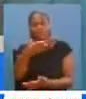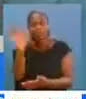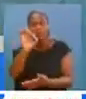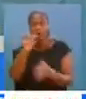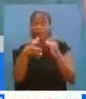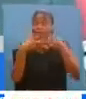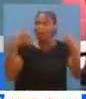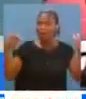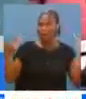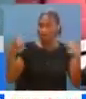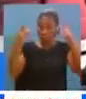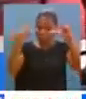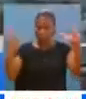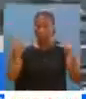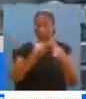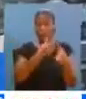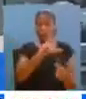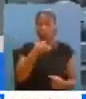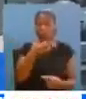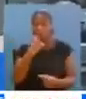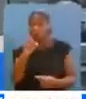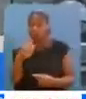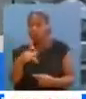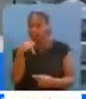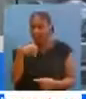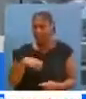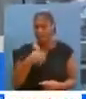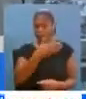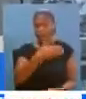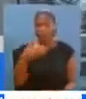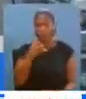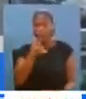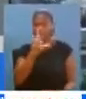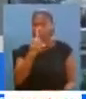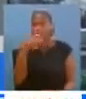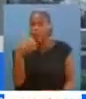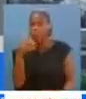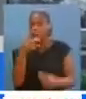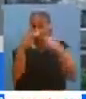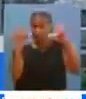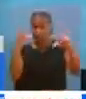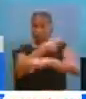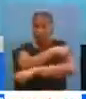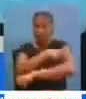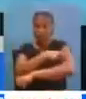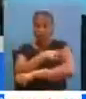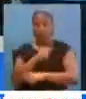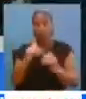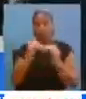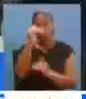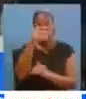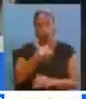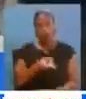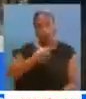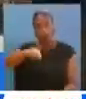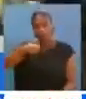são grandes empresas. Em 2018, existiam em Cabo Verde 11.061 empresas, representando um acréscimo